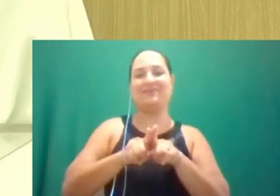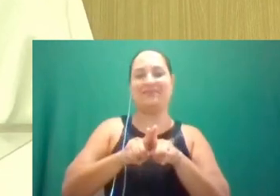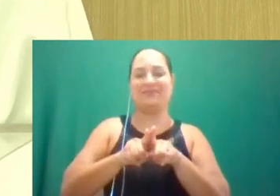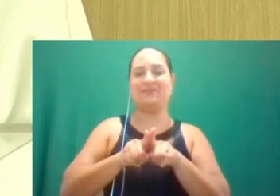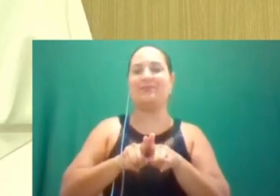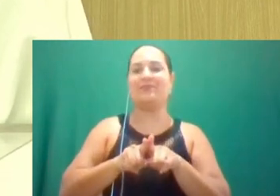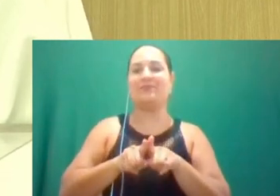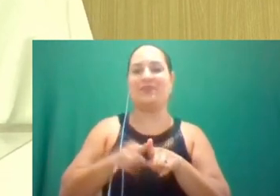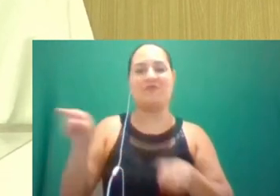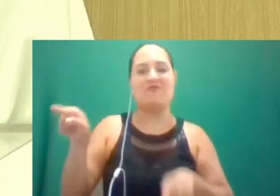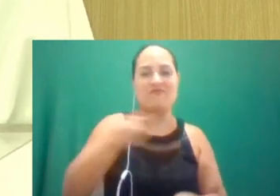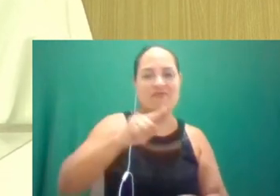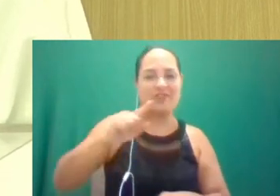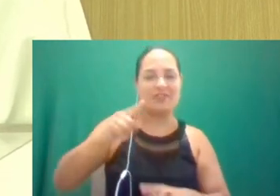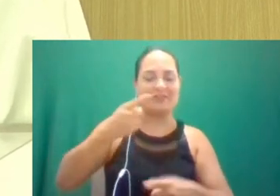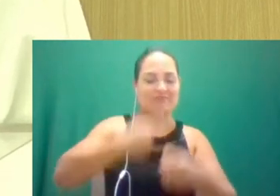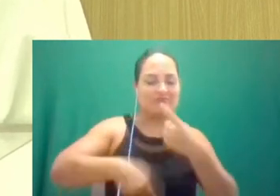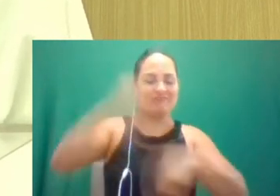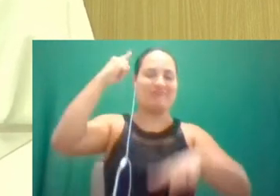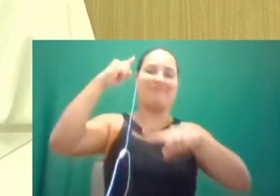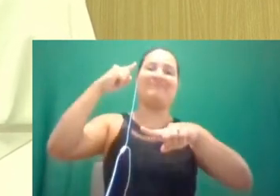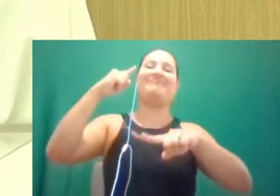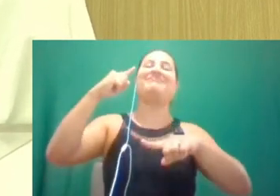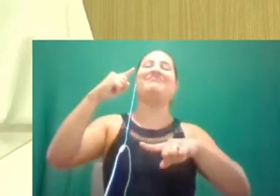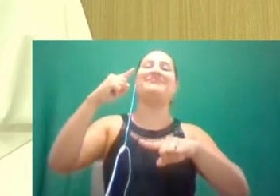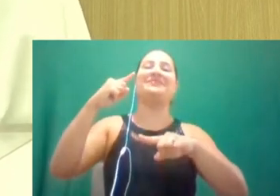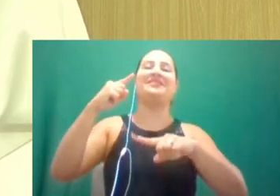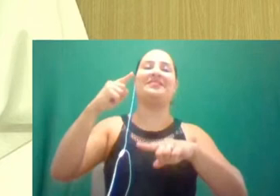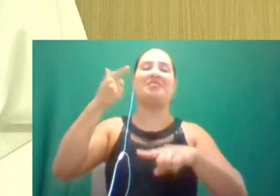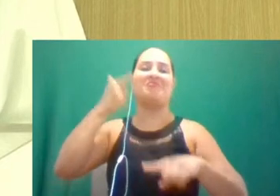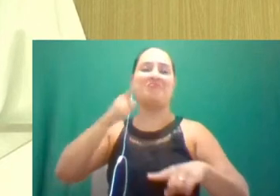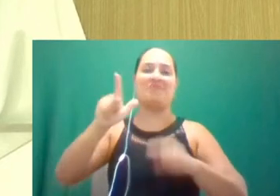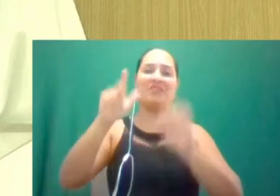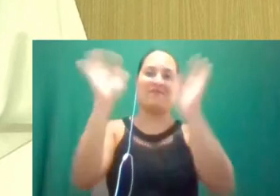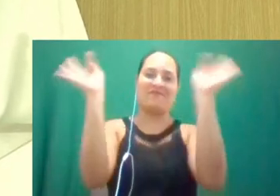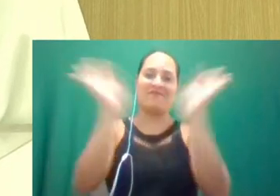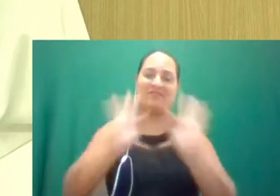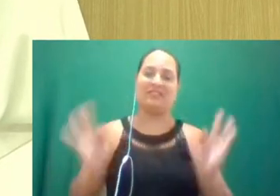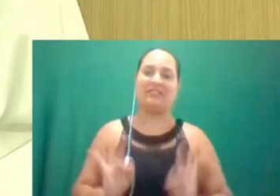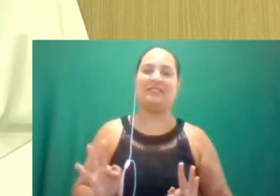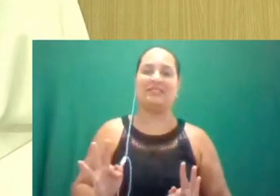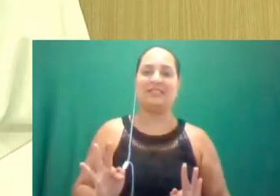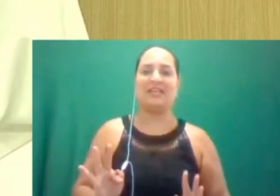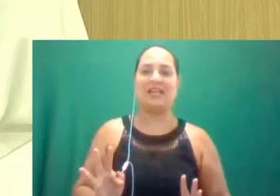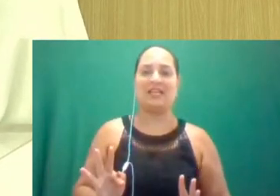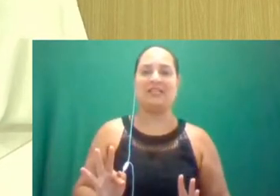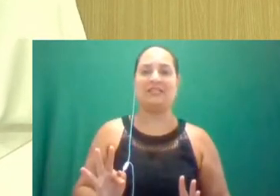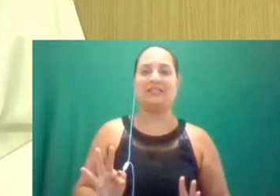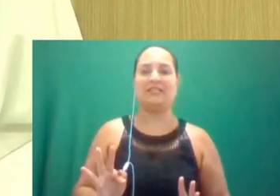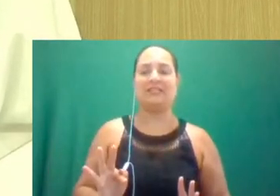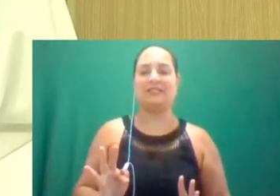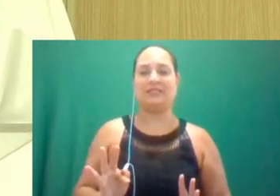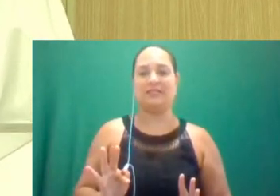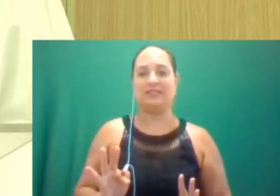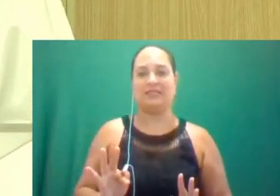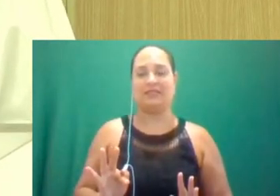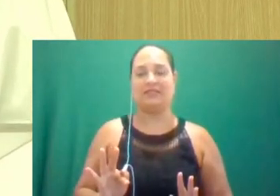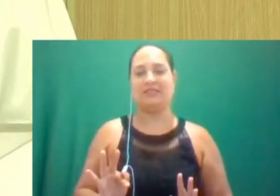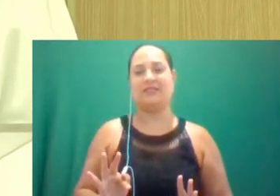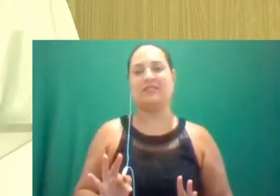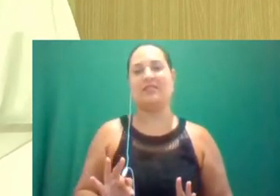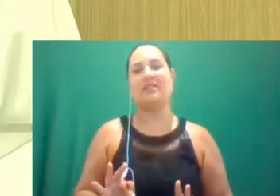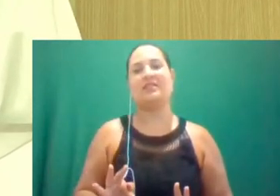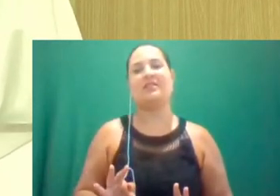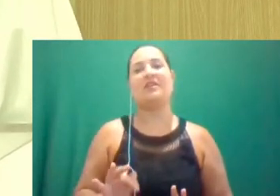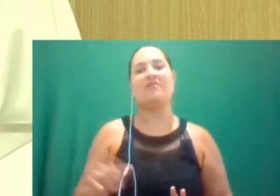que você tem da UFRPE? Poderia citar vários. Eu disse, olha, se eu for citar as várias ações, os projetos, a gente